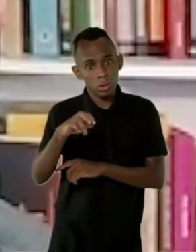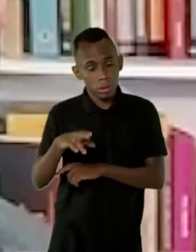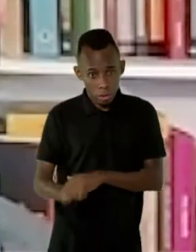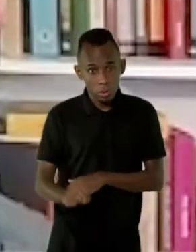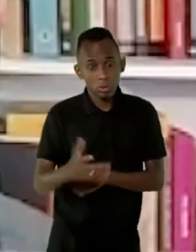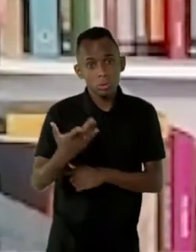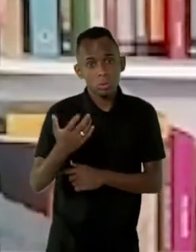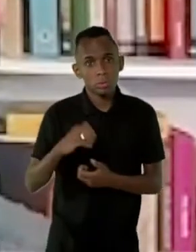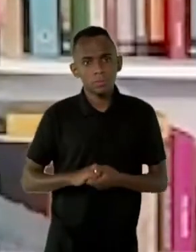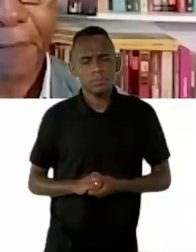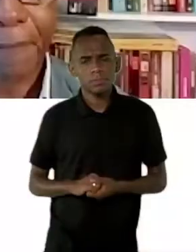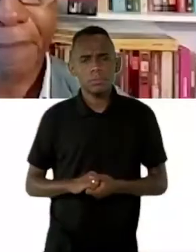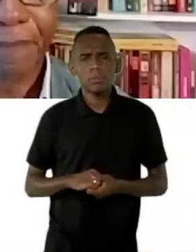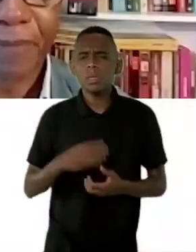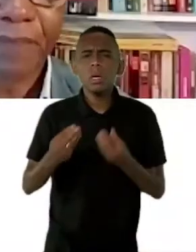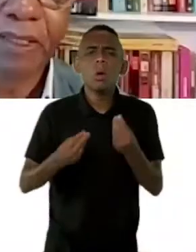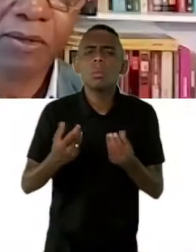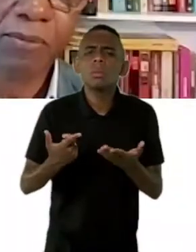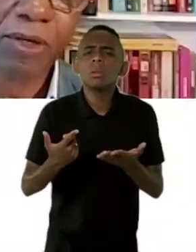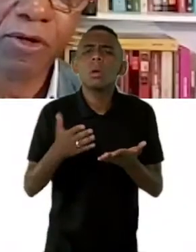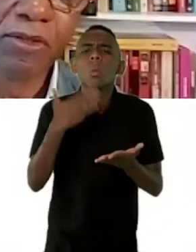1895. Que obra é essa? Que obra é essa?